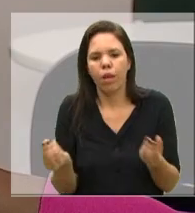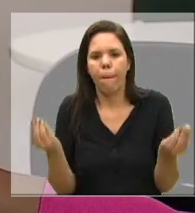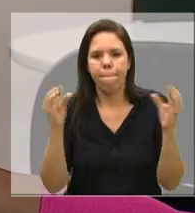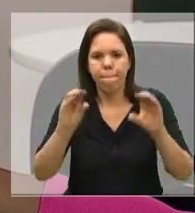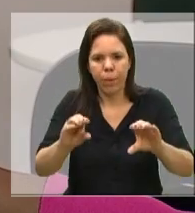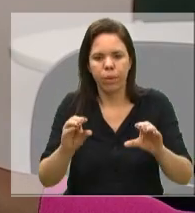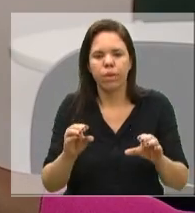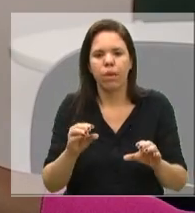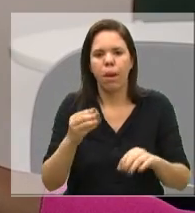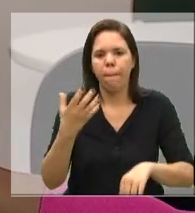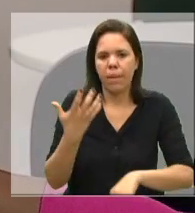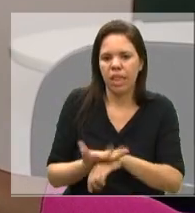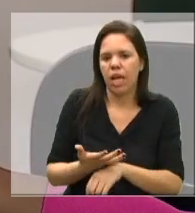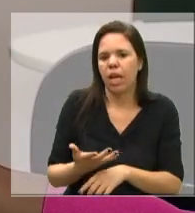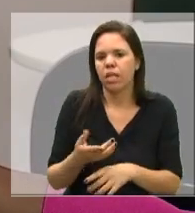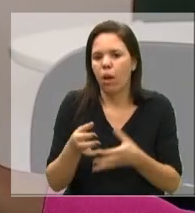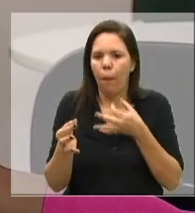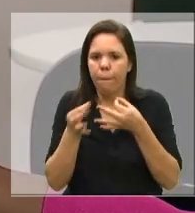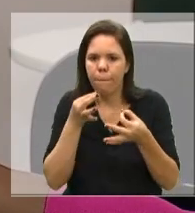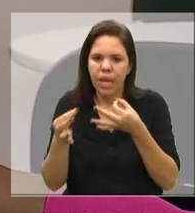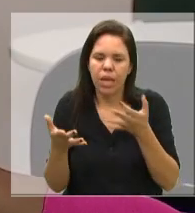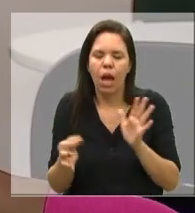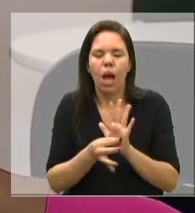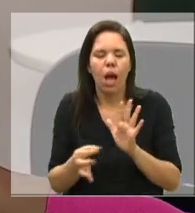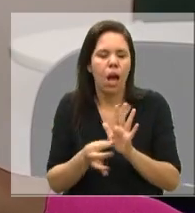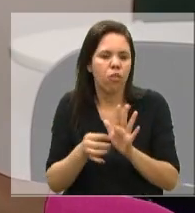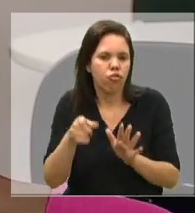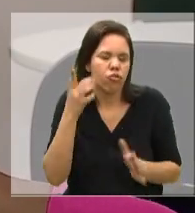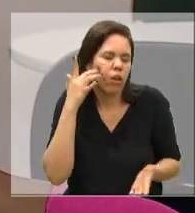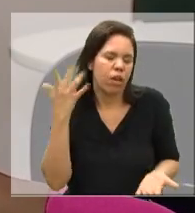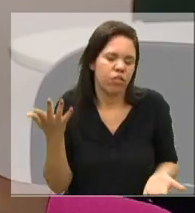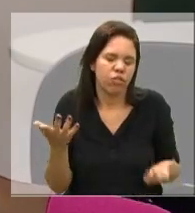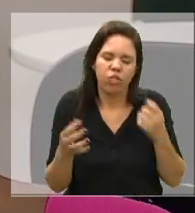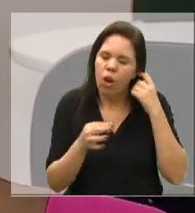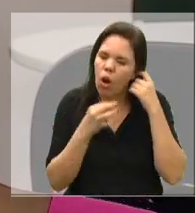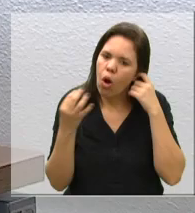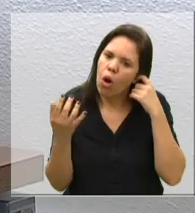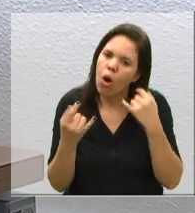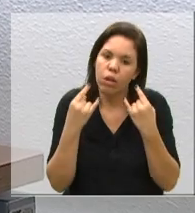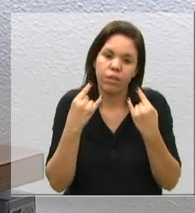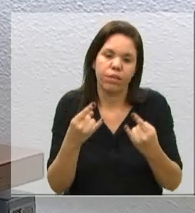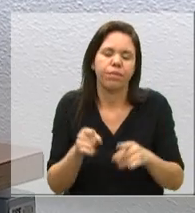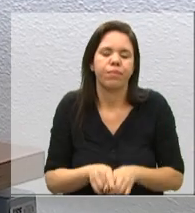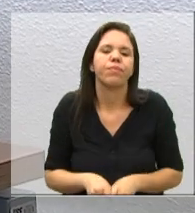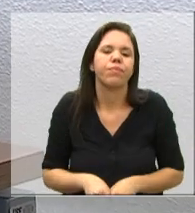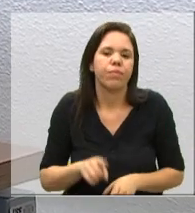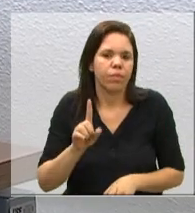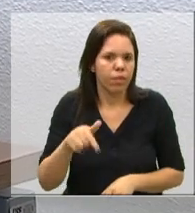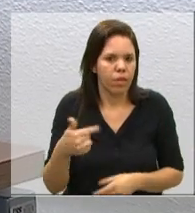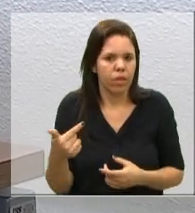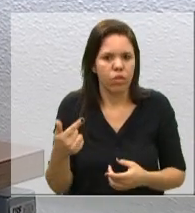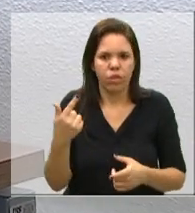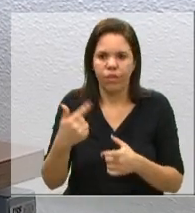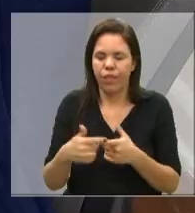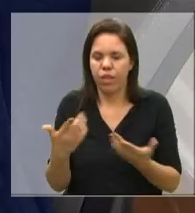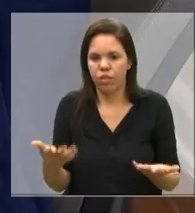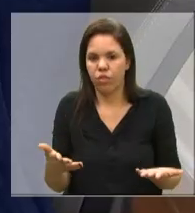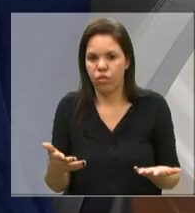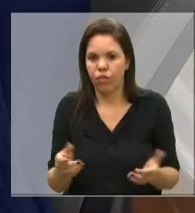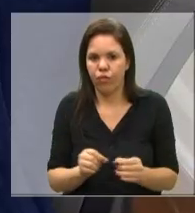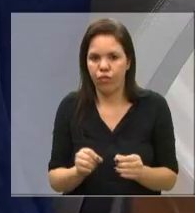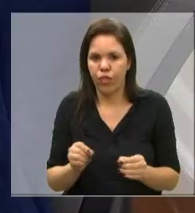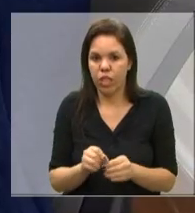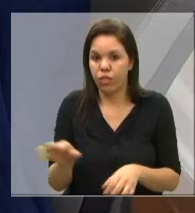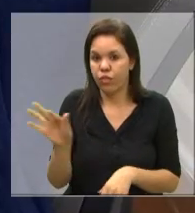matéria dissertativa, você dá a sua opinião, o que você acha. Eu acho bem interessante. Esta é a segunda vez que a Priscila faz